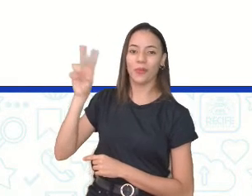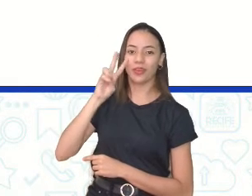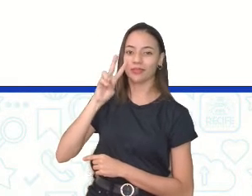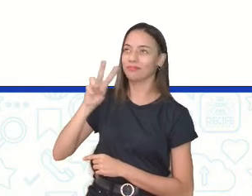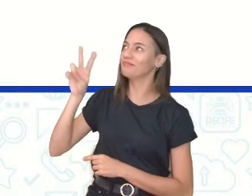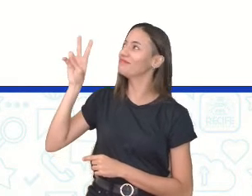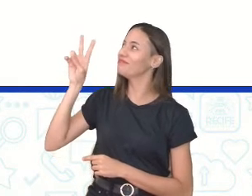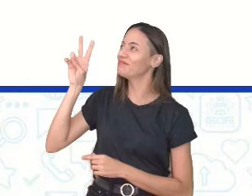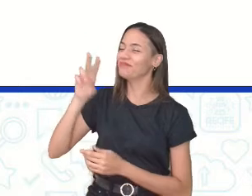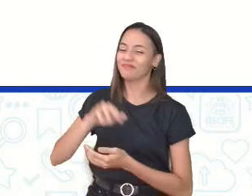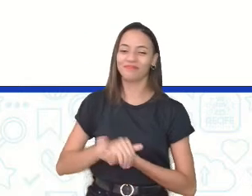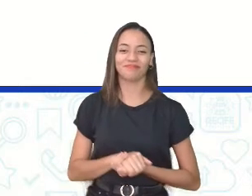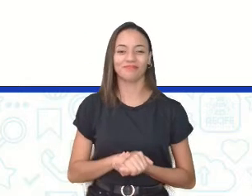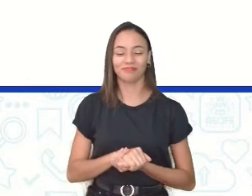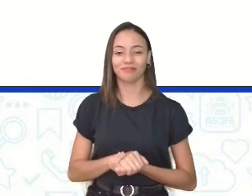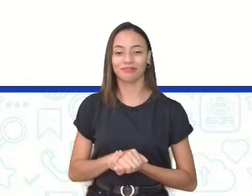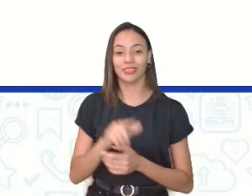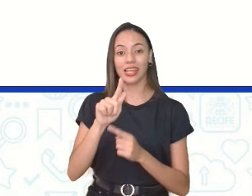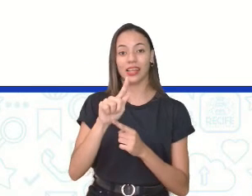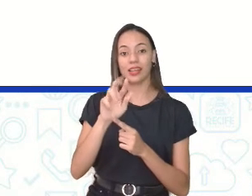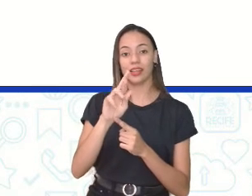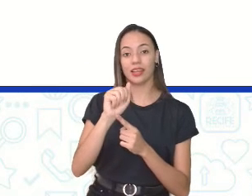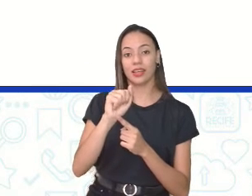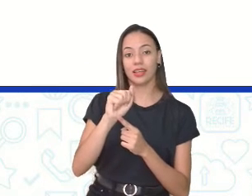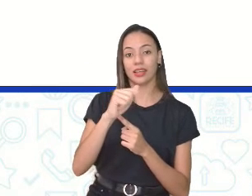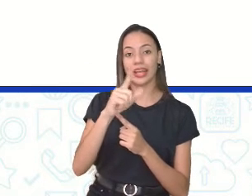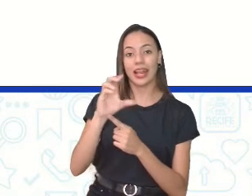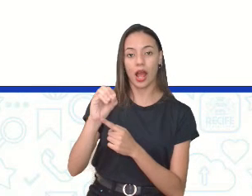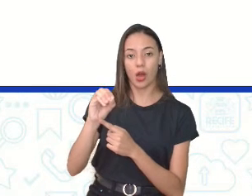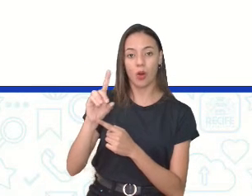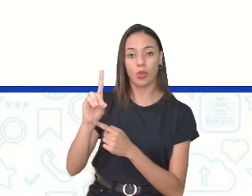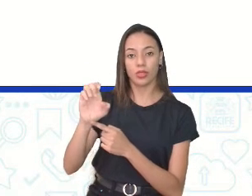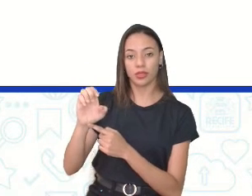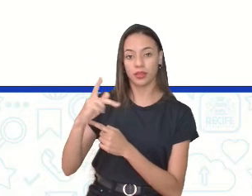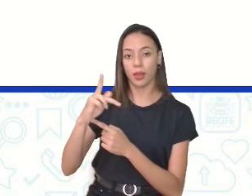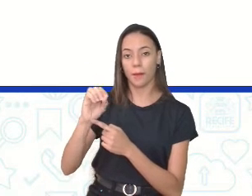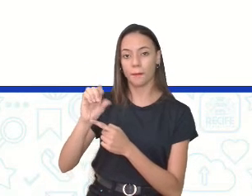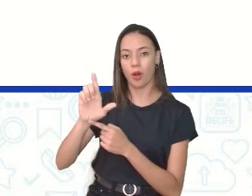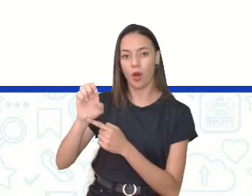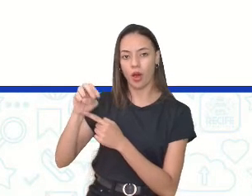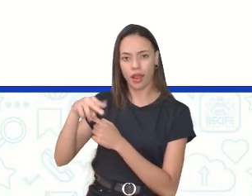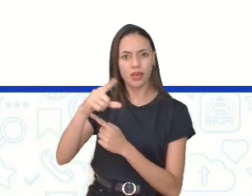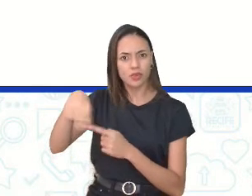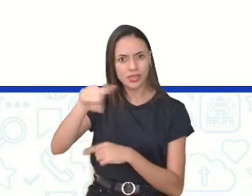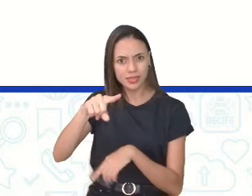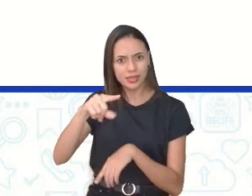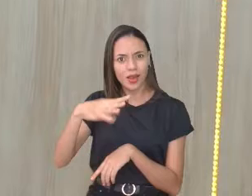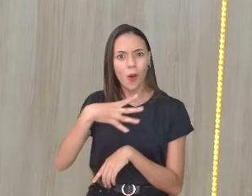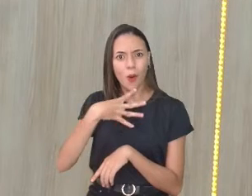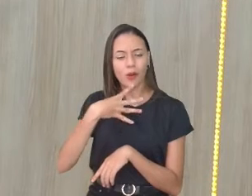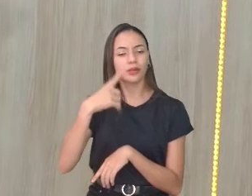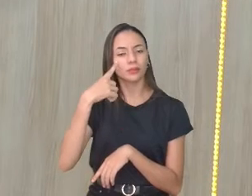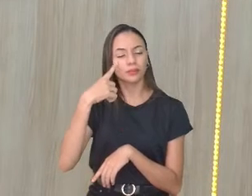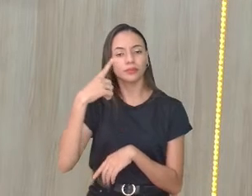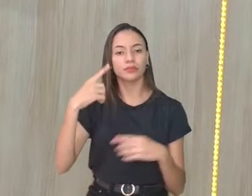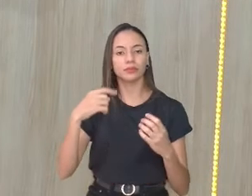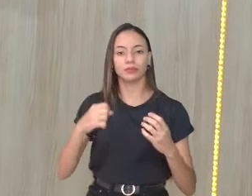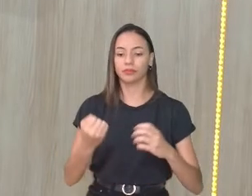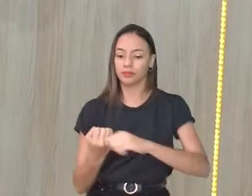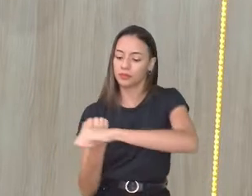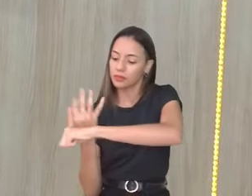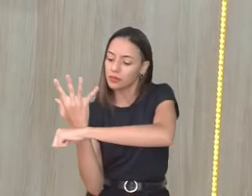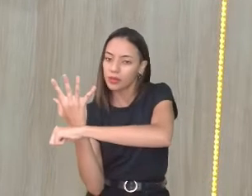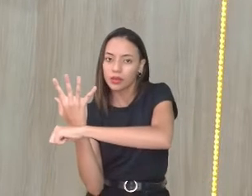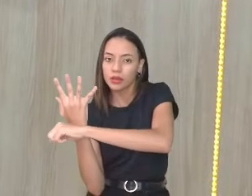Olha aí, ó. Grão de pólen. Então, todo mundo já ouviu falar no grão de pólen, né? O grão de pólen, ele vai ser o